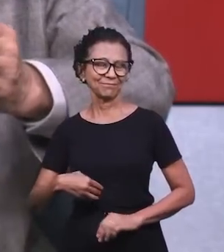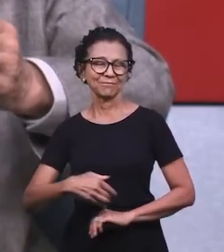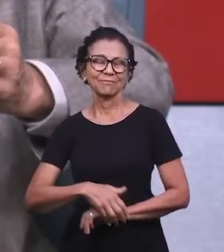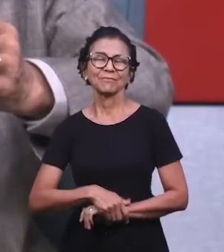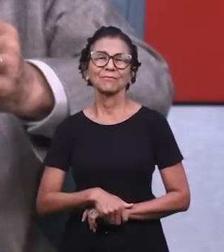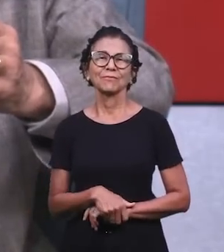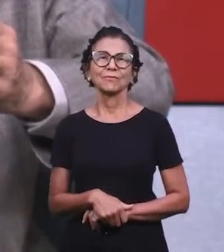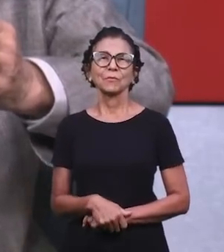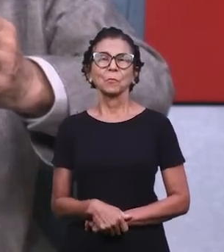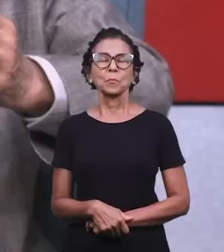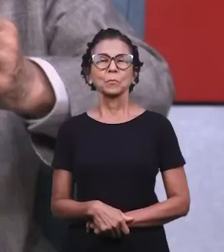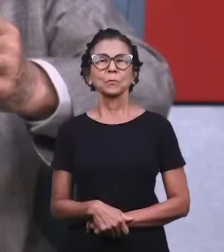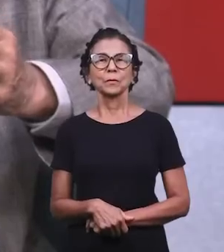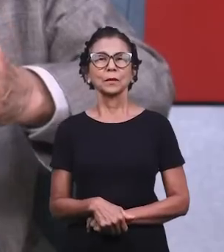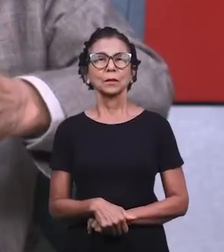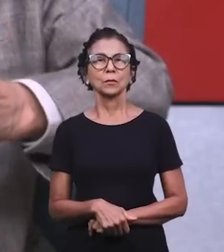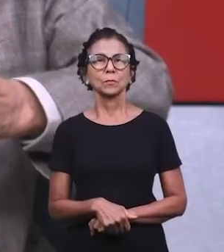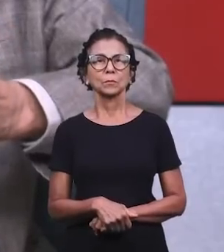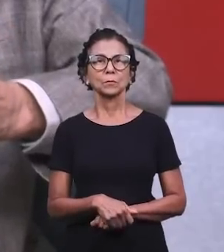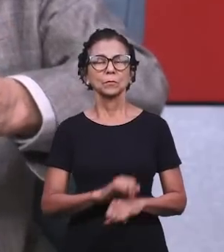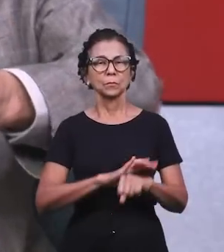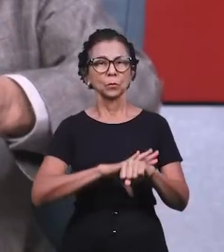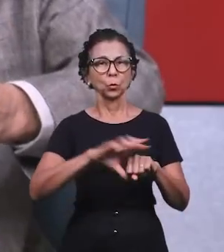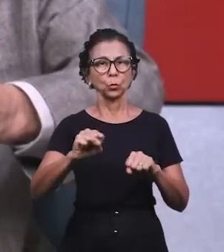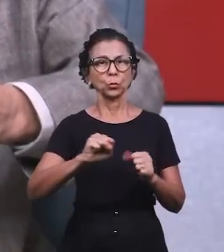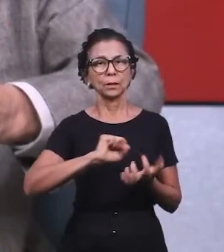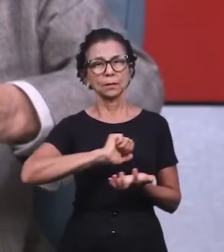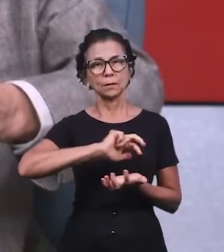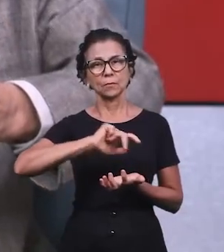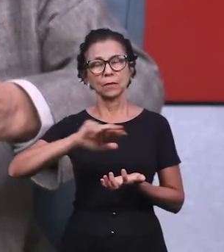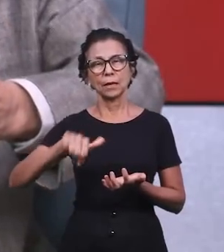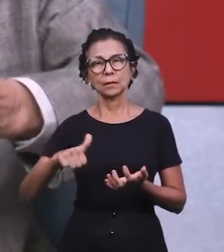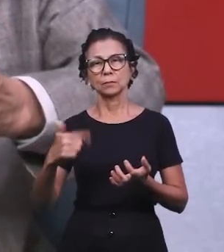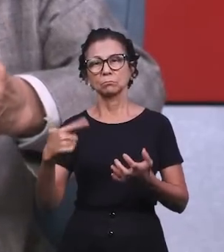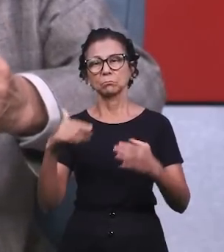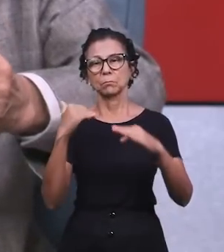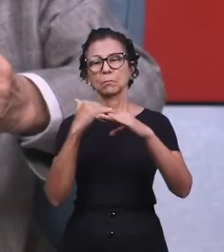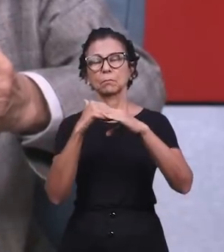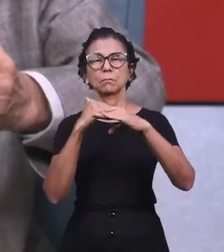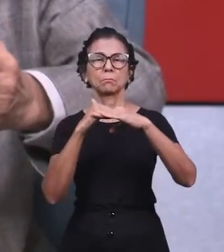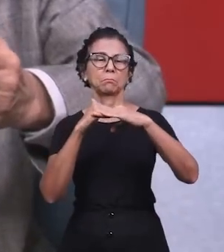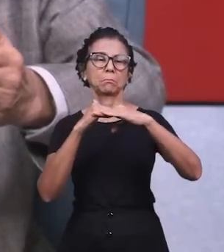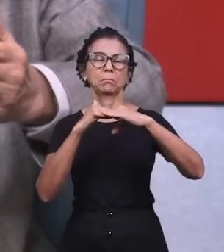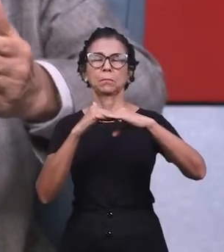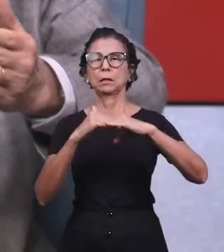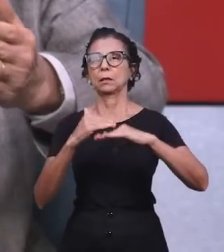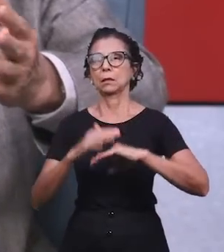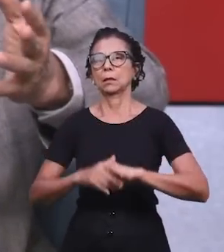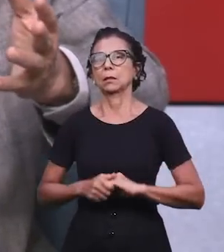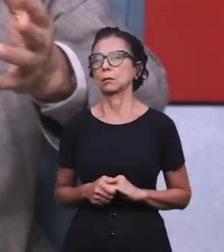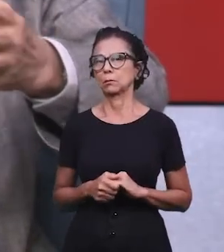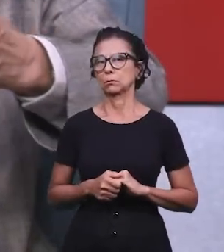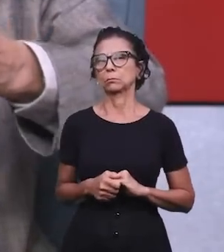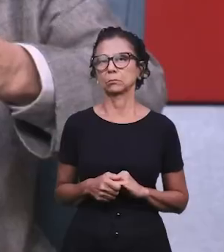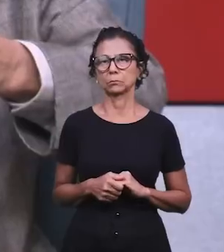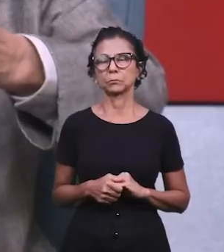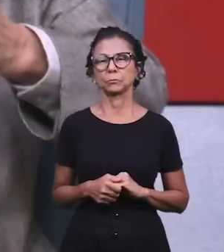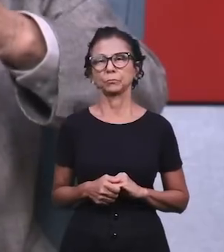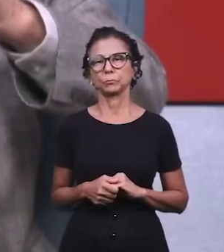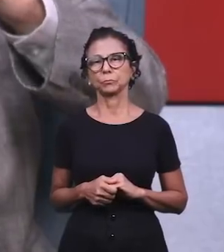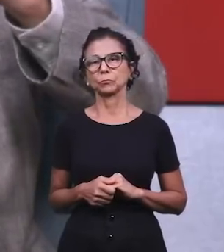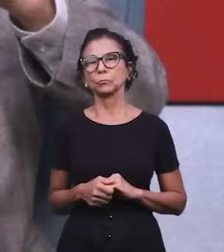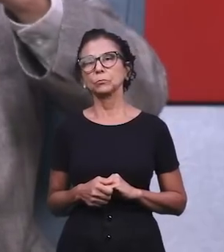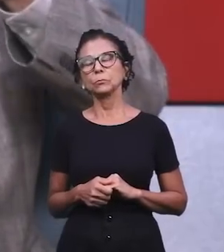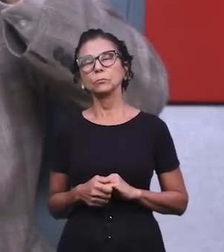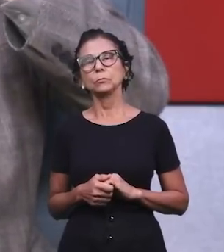elas não seguem um padrão, assim, de rotina. Ele tem